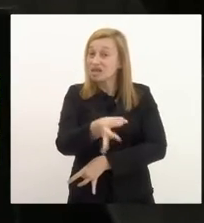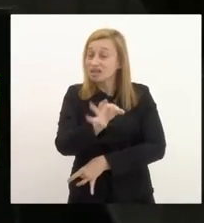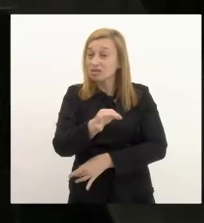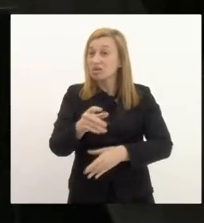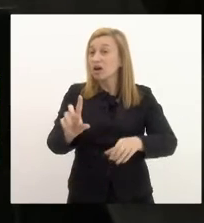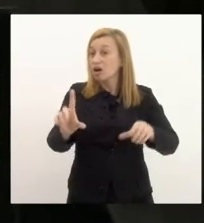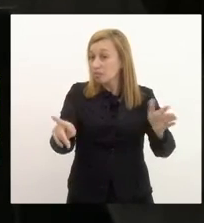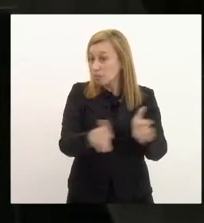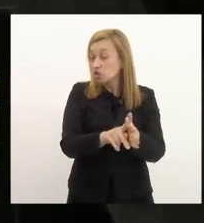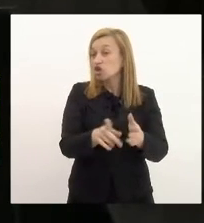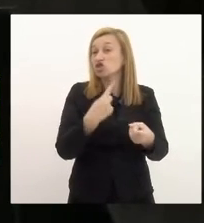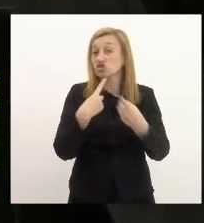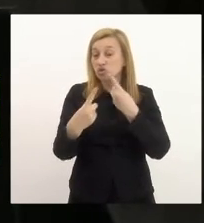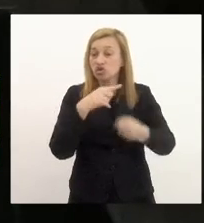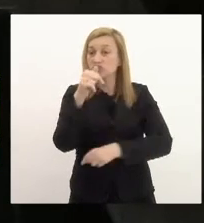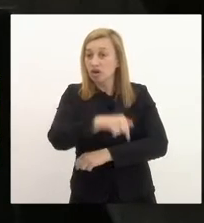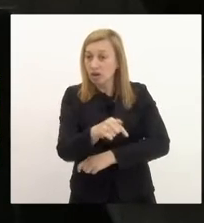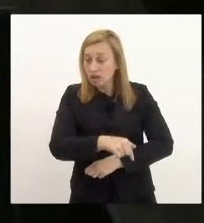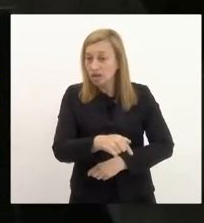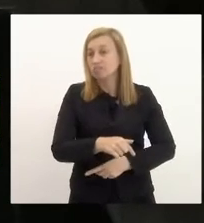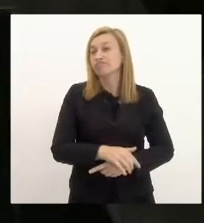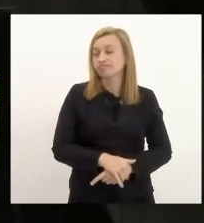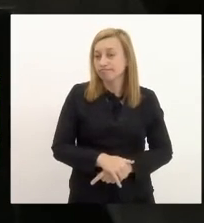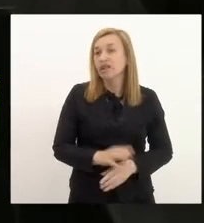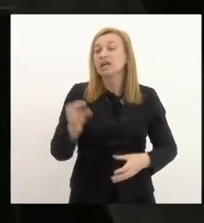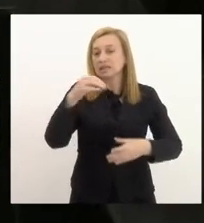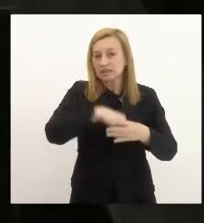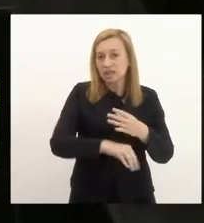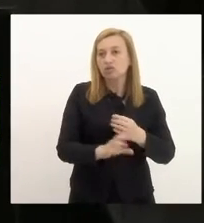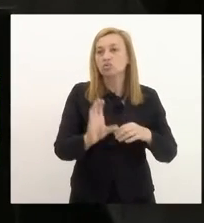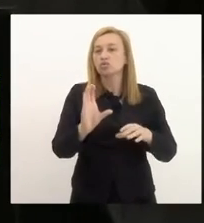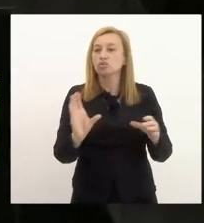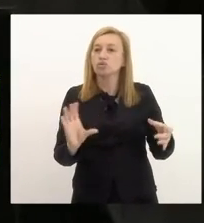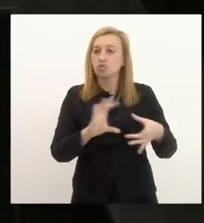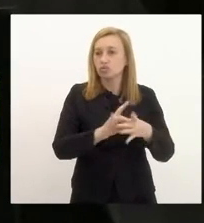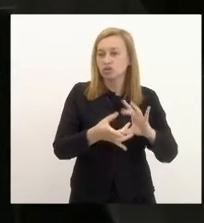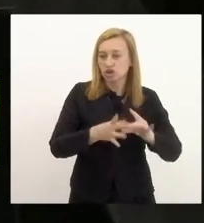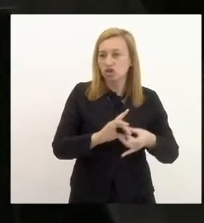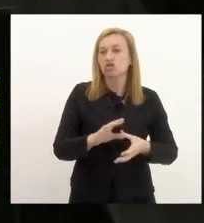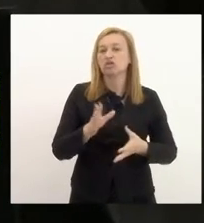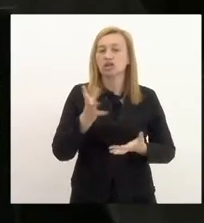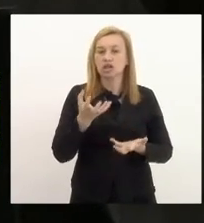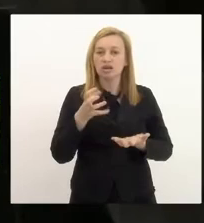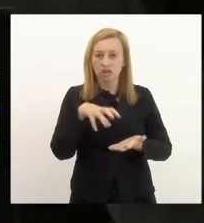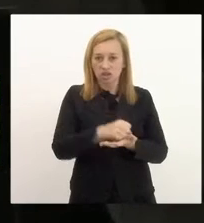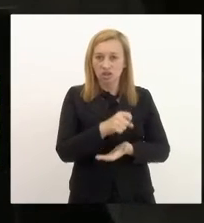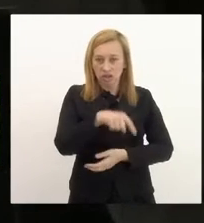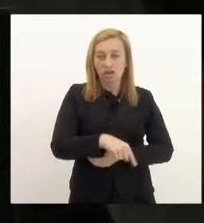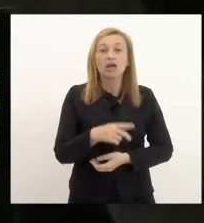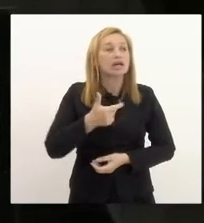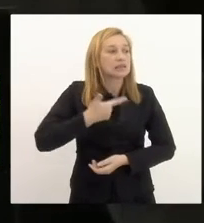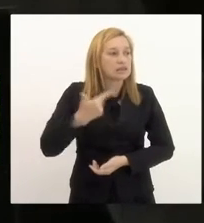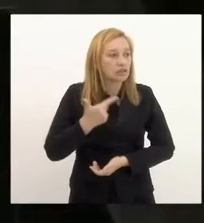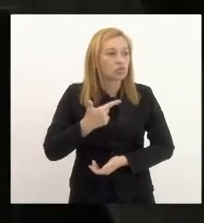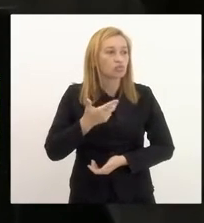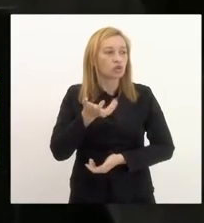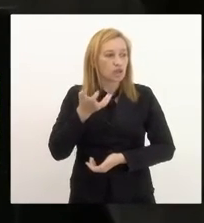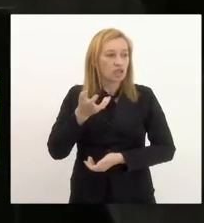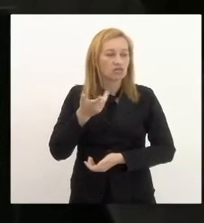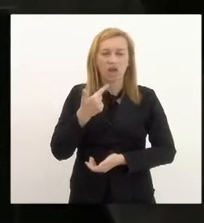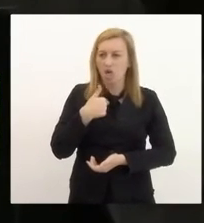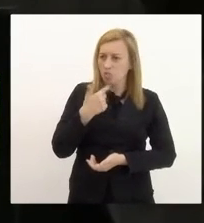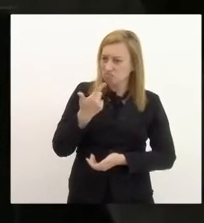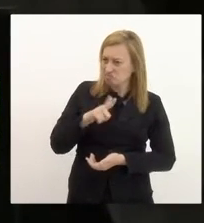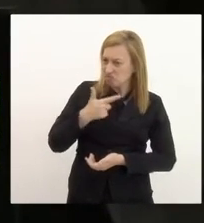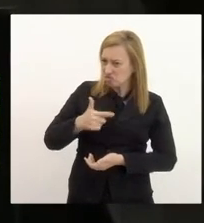à projeto que estamos discutindo aqui dentro do contexto desse pacote queria fazer e em segundo lugar eu eu